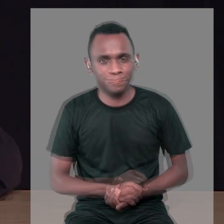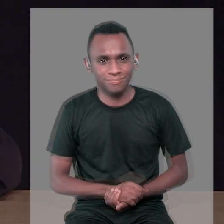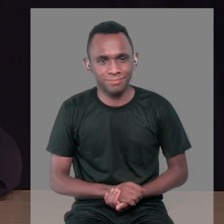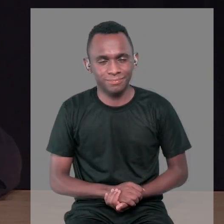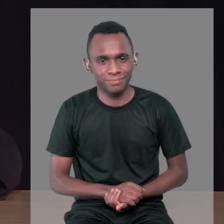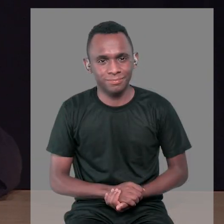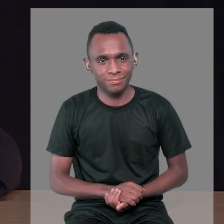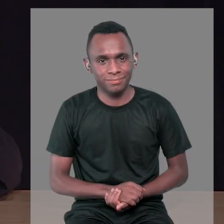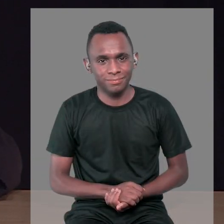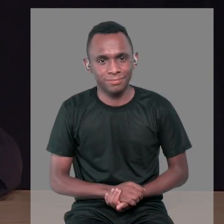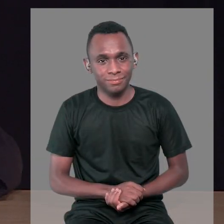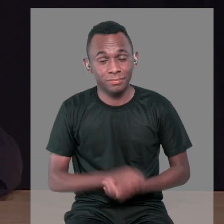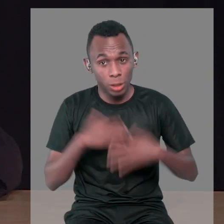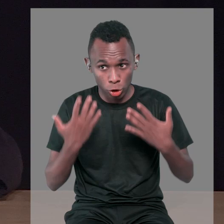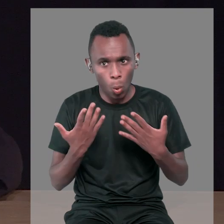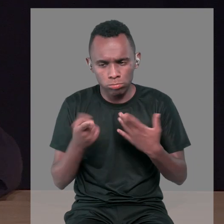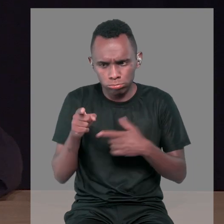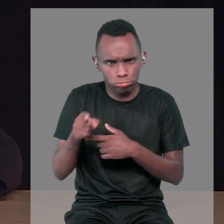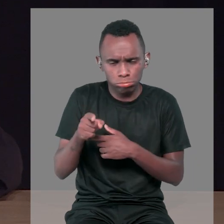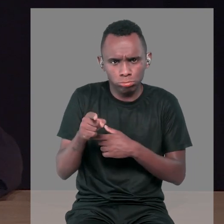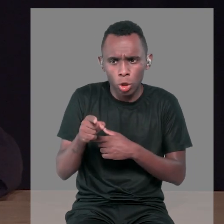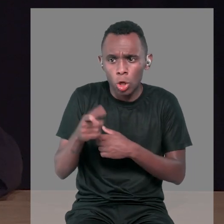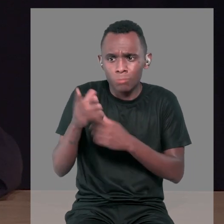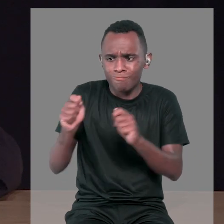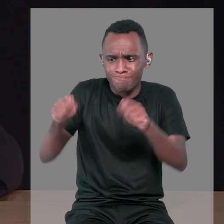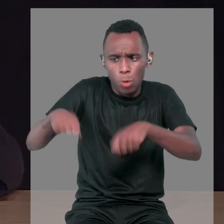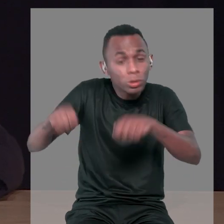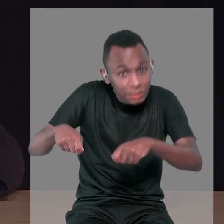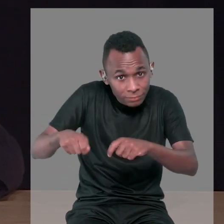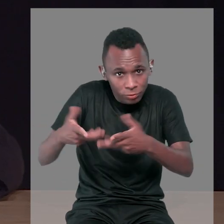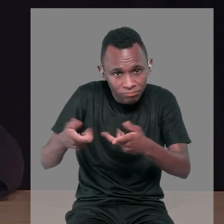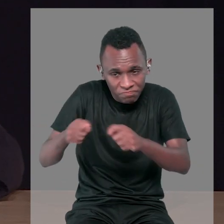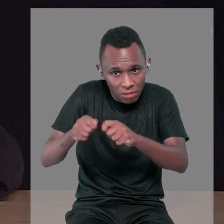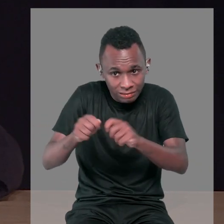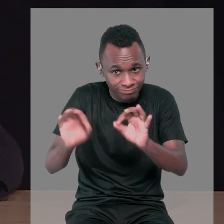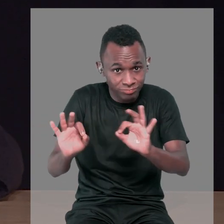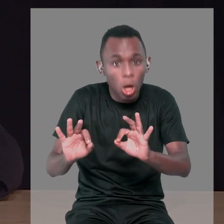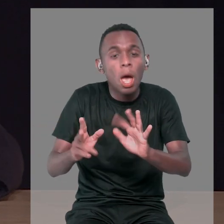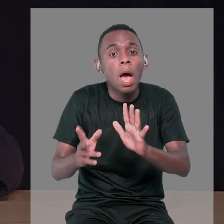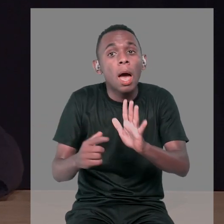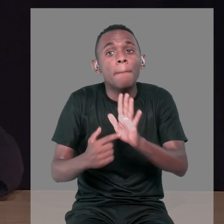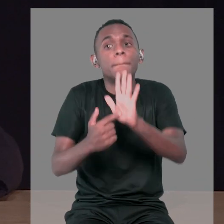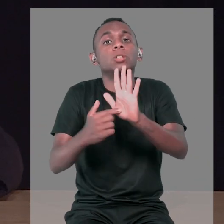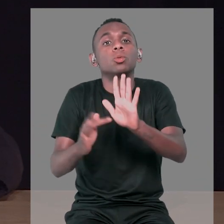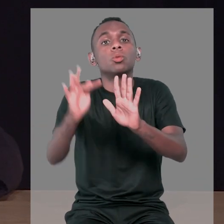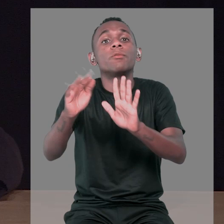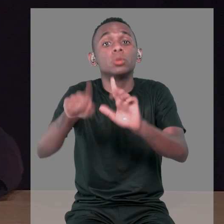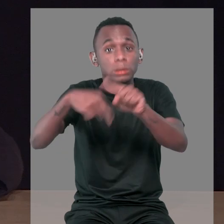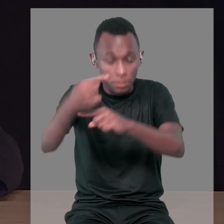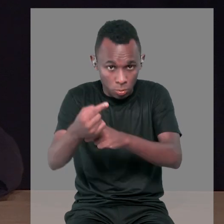Aquilo que não era tecnicamente possível, né, apareceu no horizonte técnico como capaz